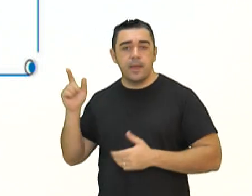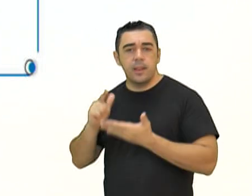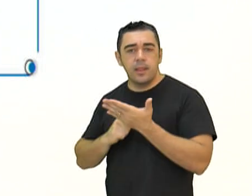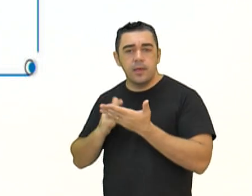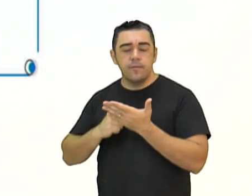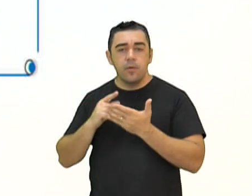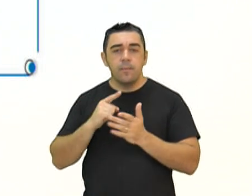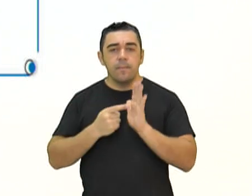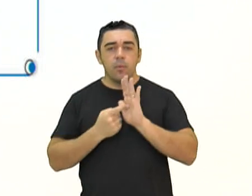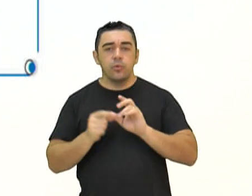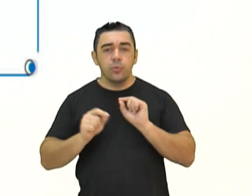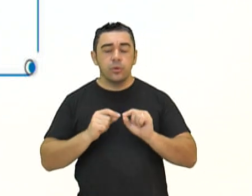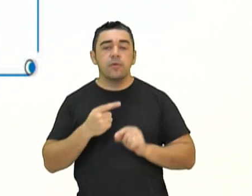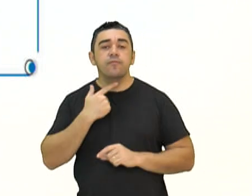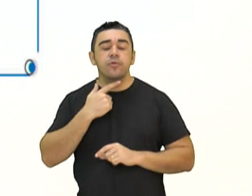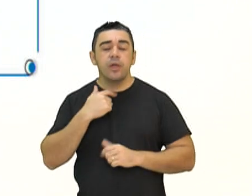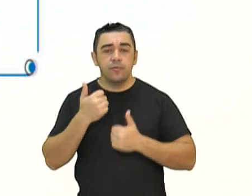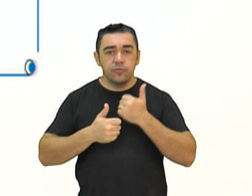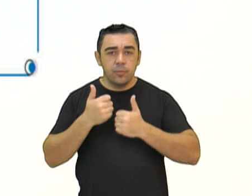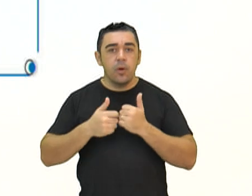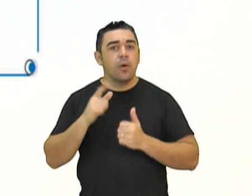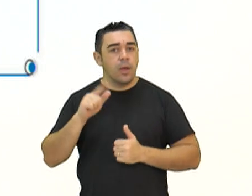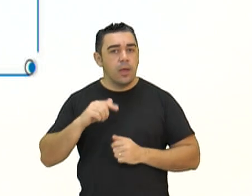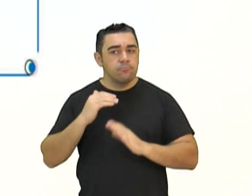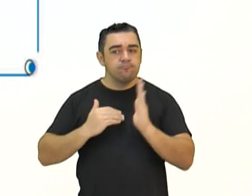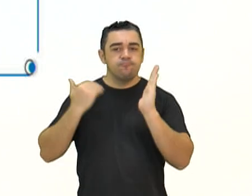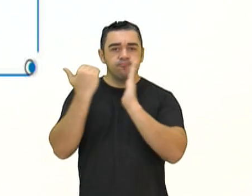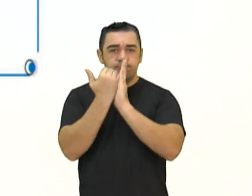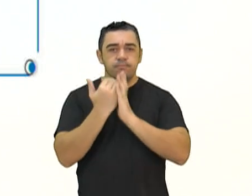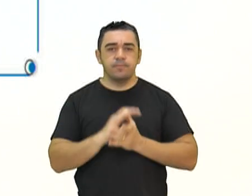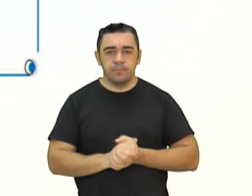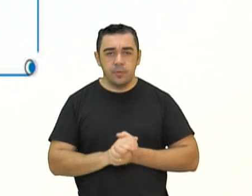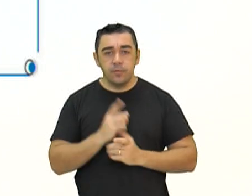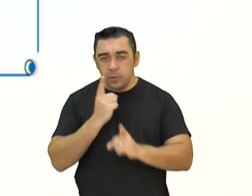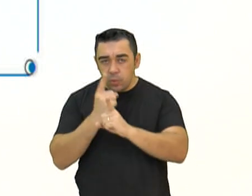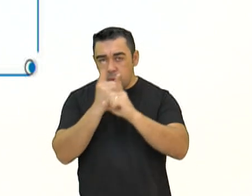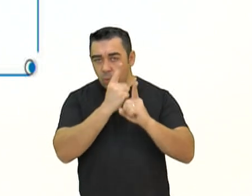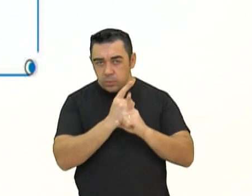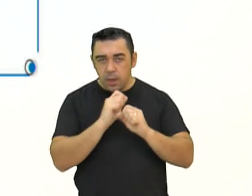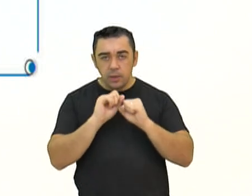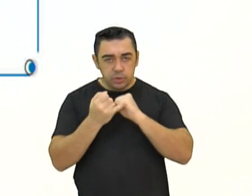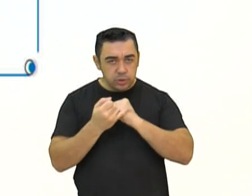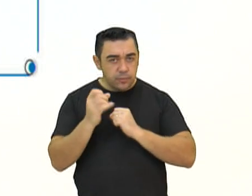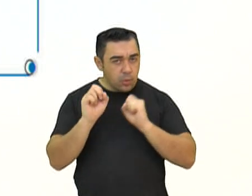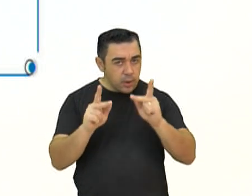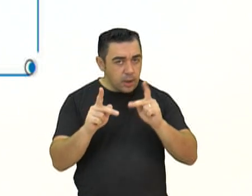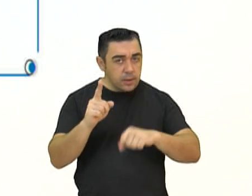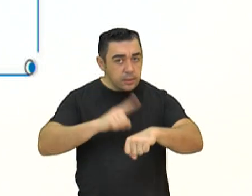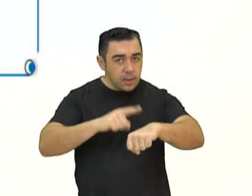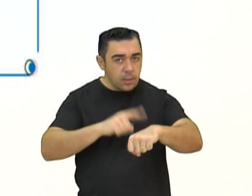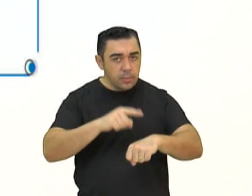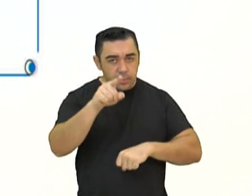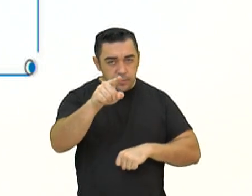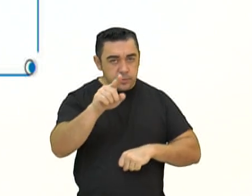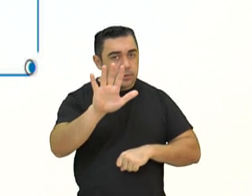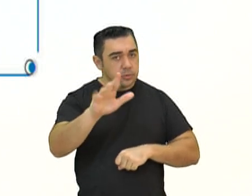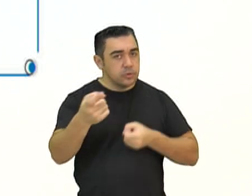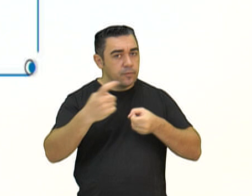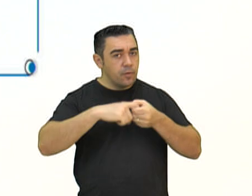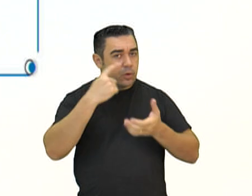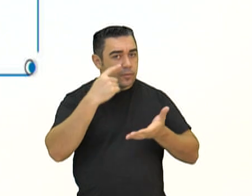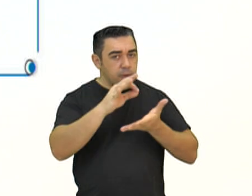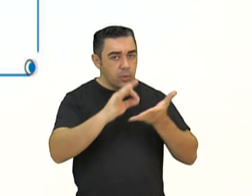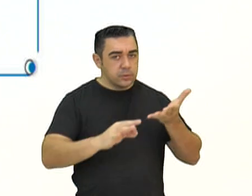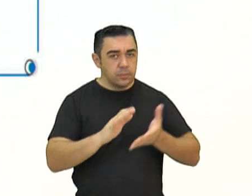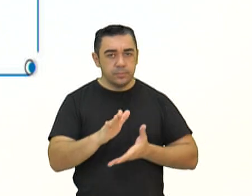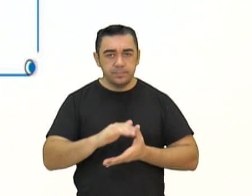pelo futebol é levada ao extremo. Então vocês vão localizar adjetivos aí nesse fragmento, ok, pessoal? Um tempo e a gente já volta para